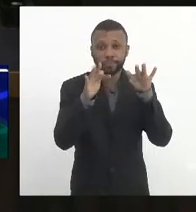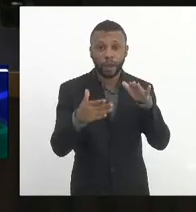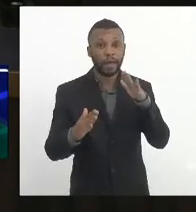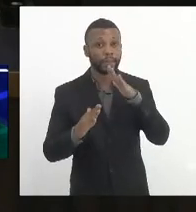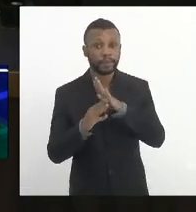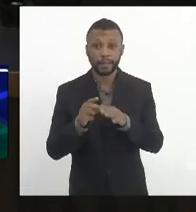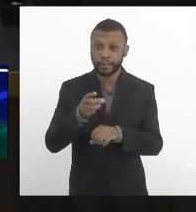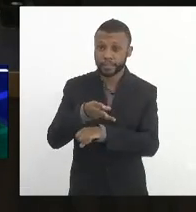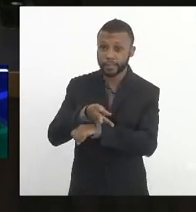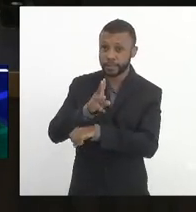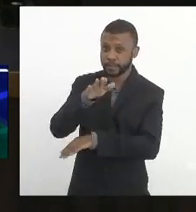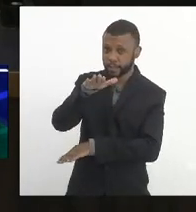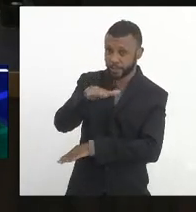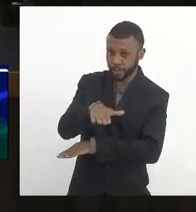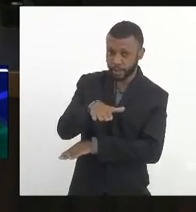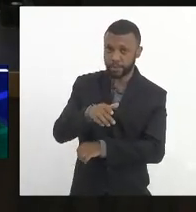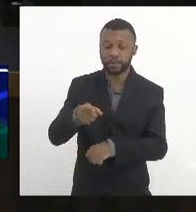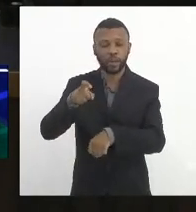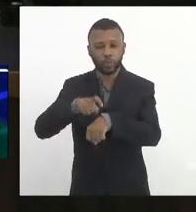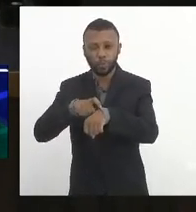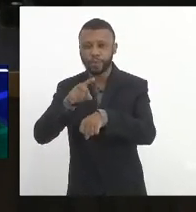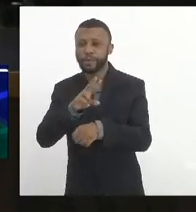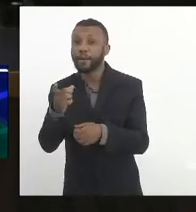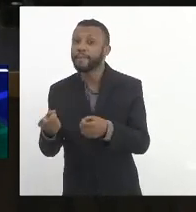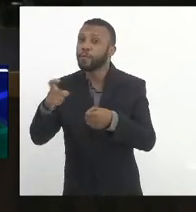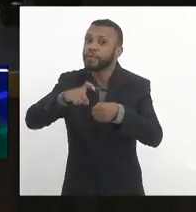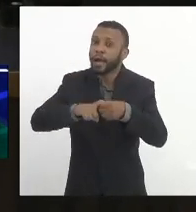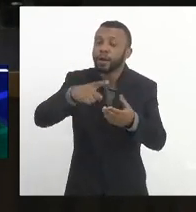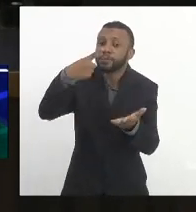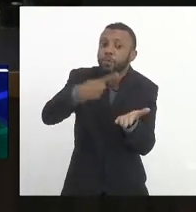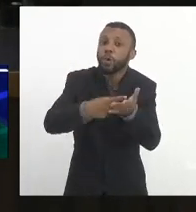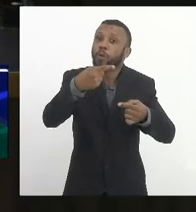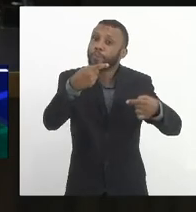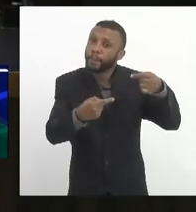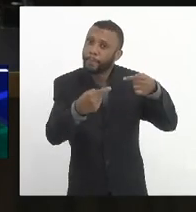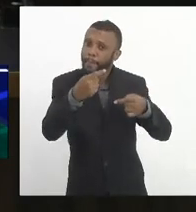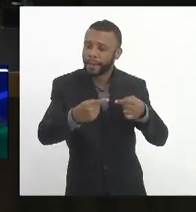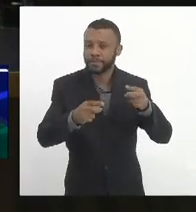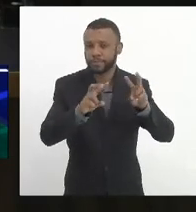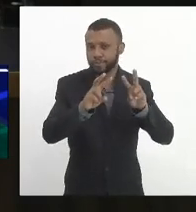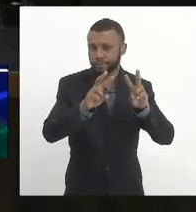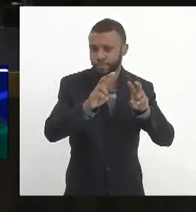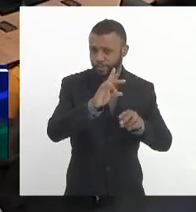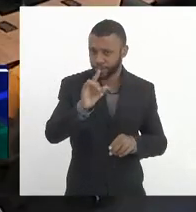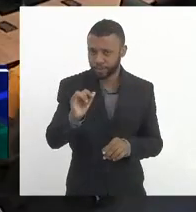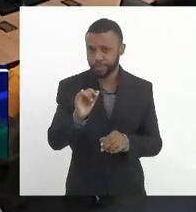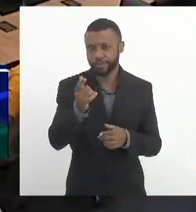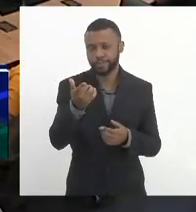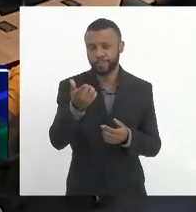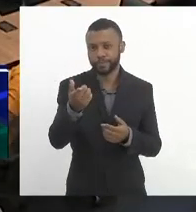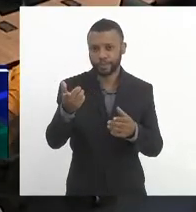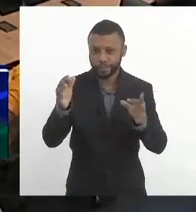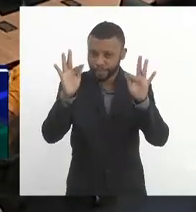15horas quando retornaremos com a ordem do dia está suspensa a sessão